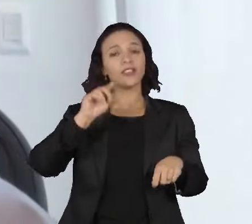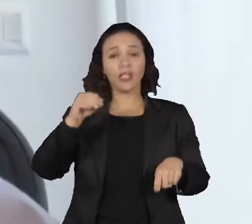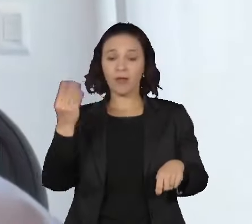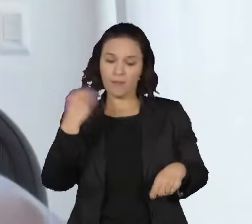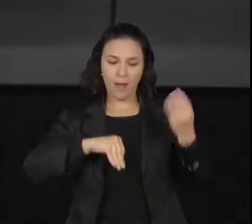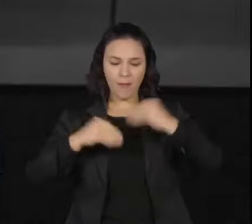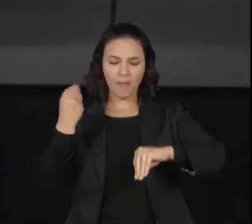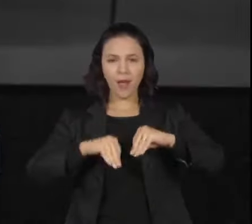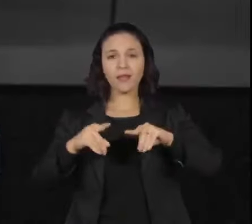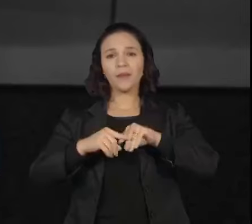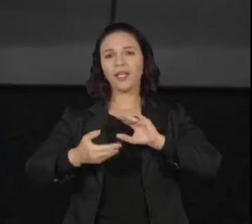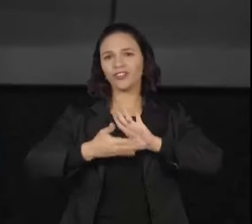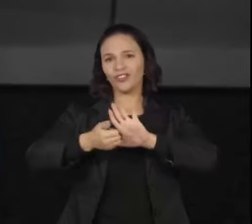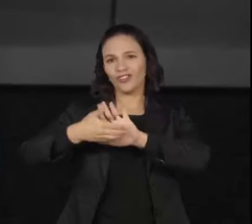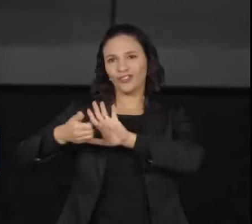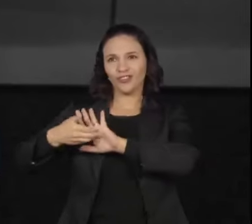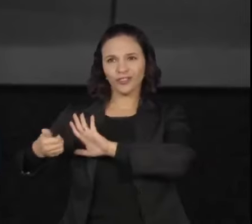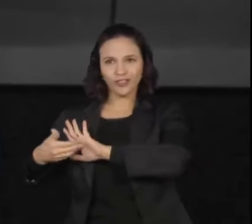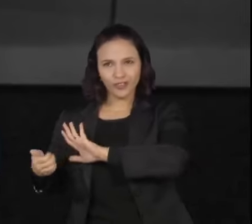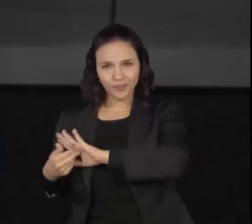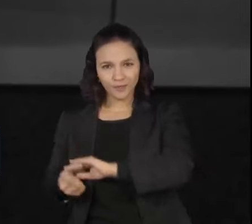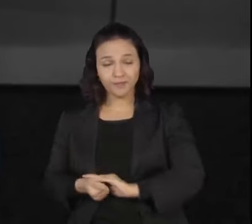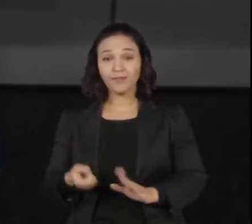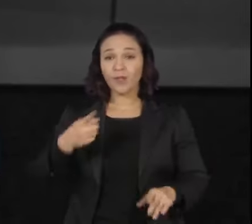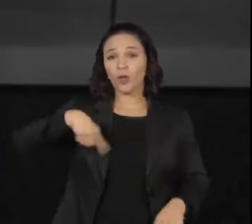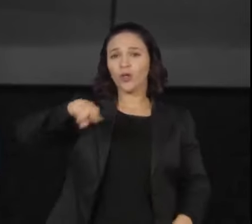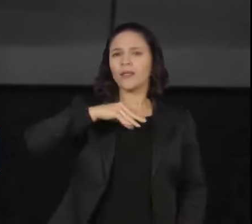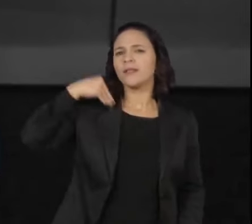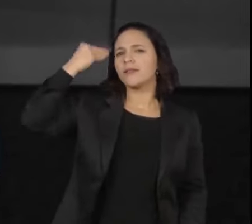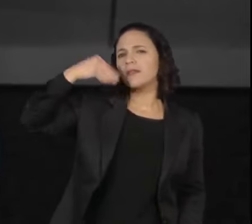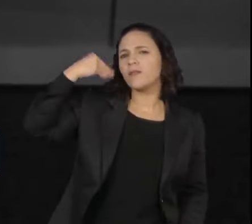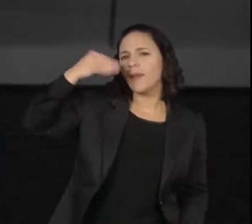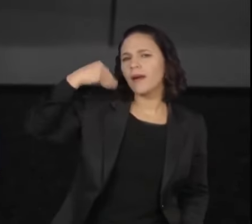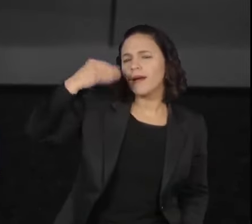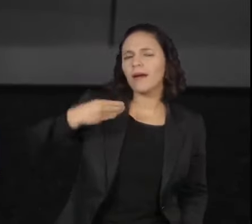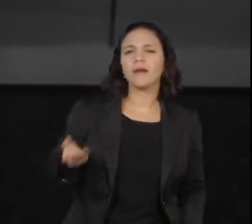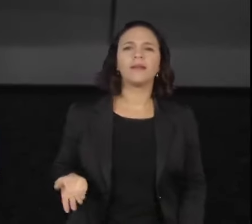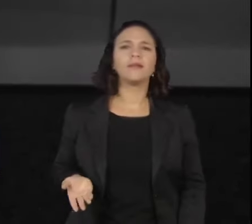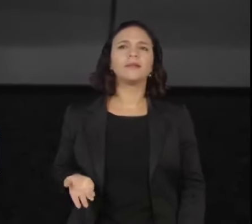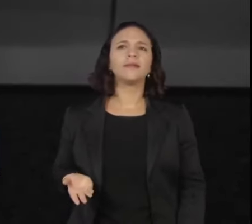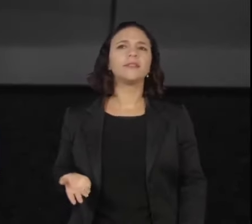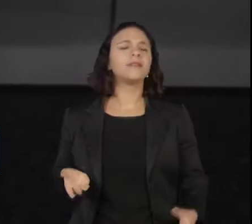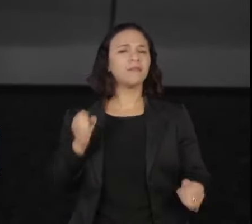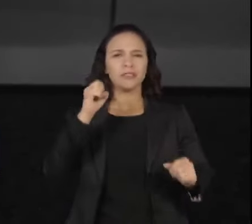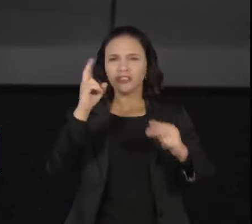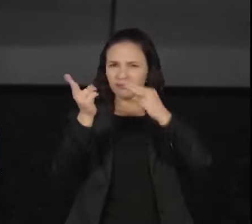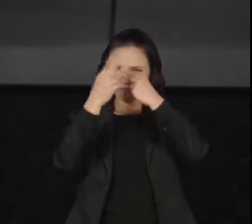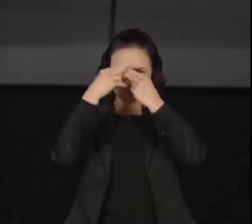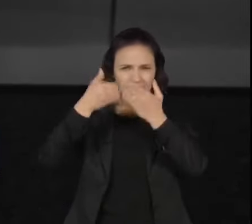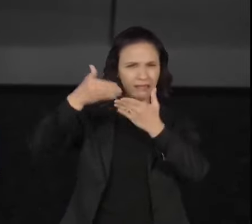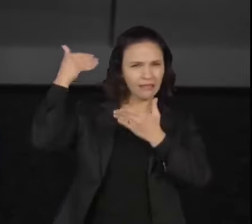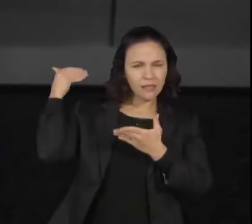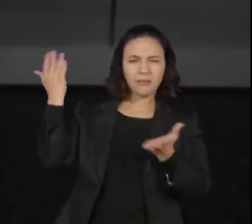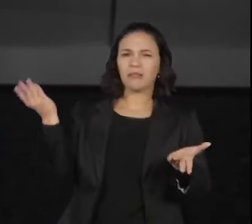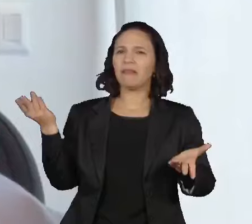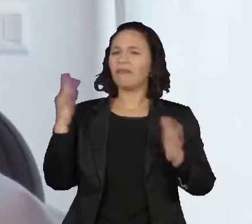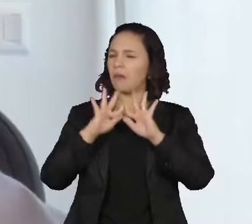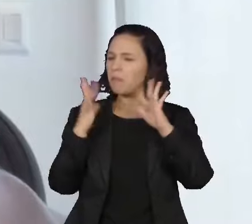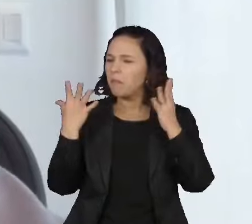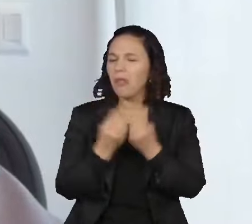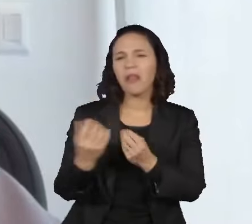pode tirar. E toda a nossa vivência, mesmo que você tenha traumas, a família e tudo isso